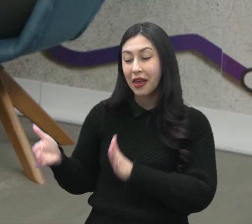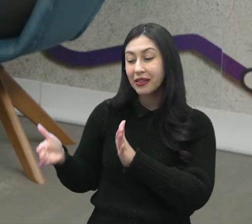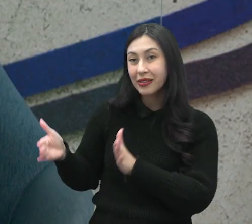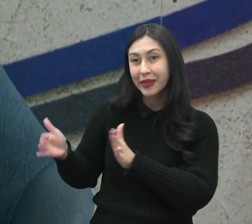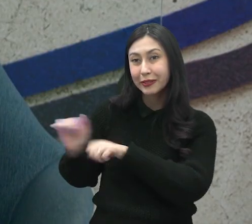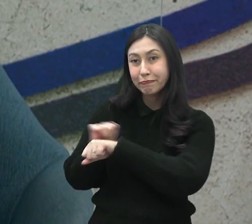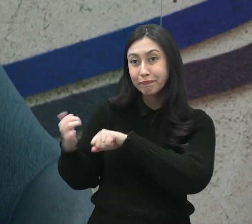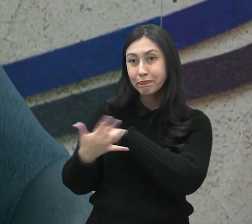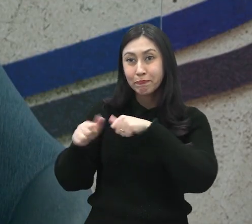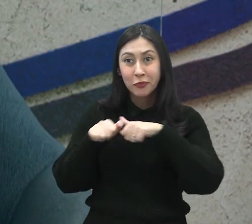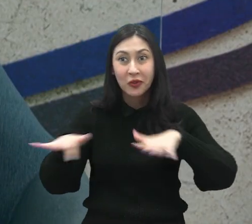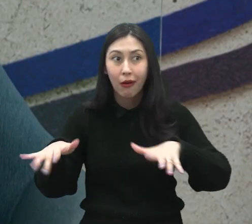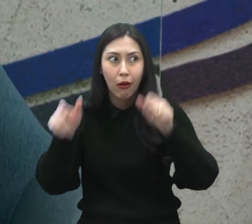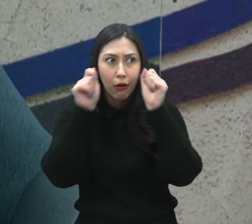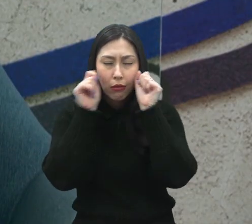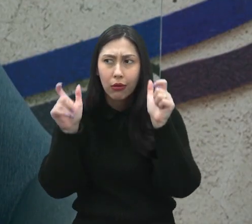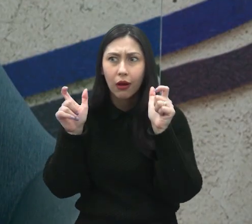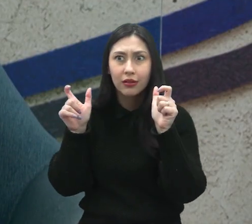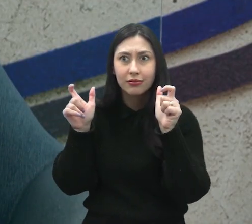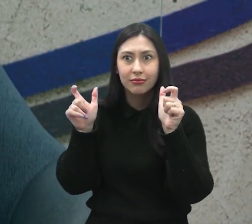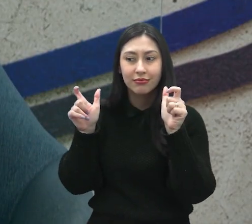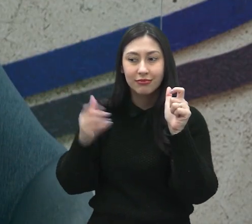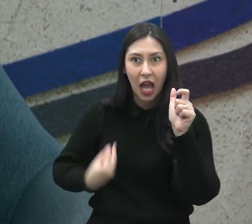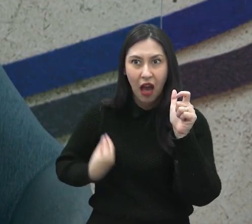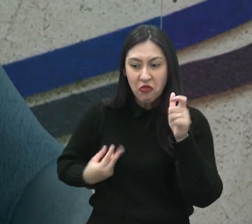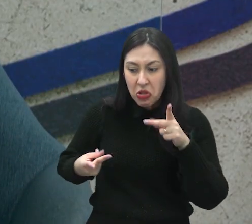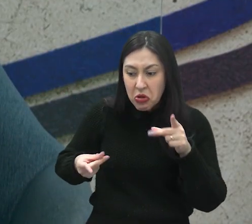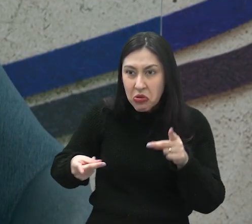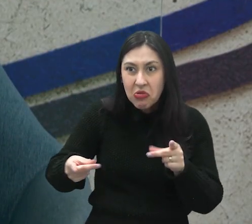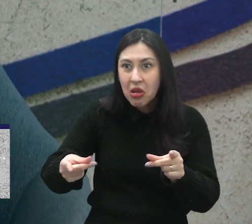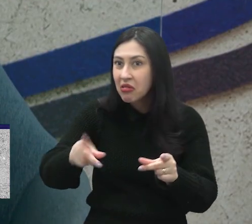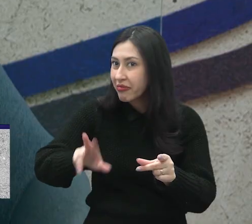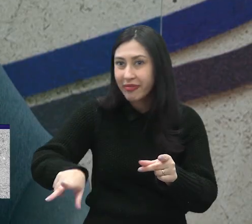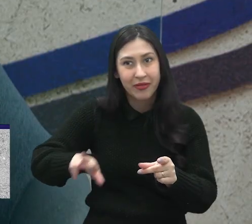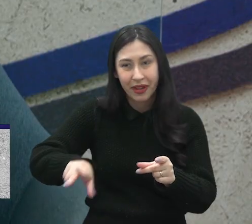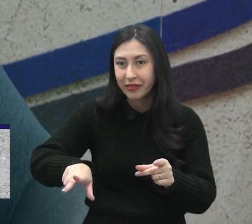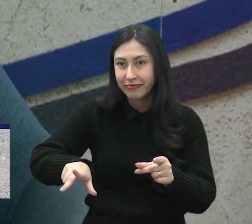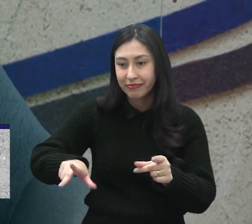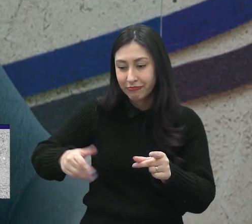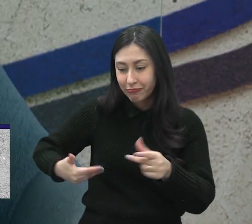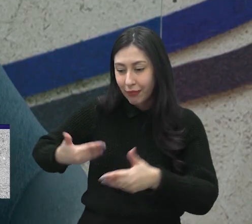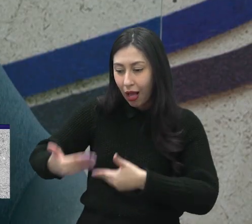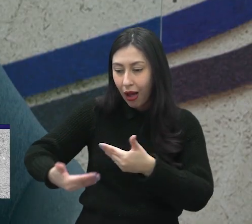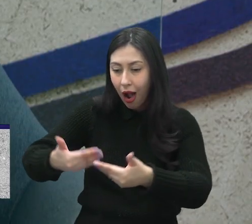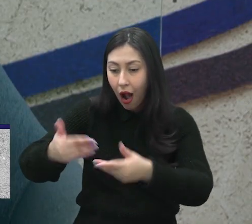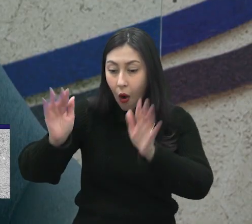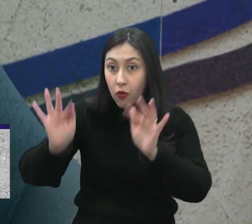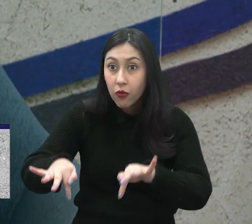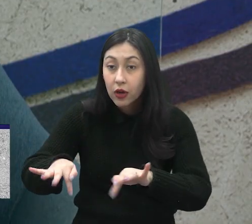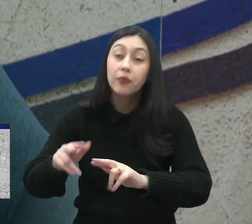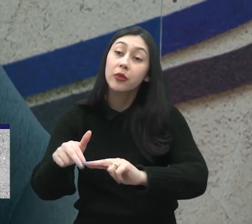esse alerta de que a vida é finita. E por conta disso a gente tem